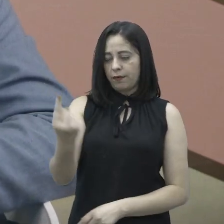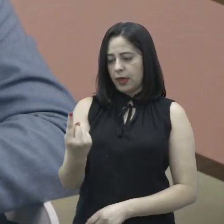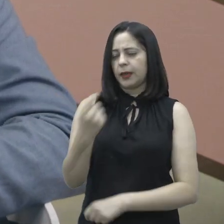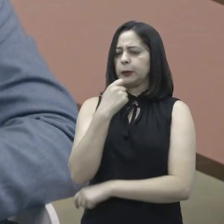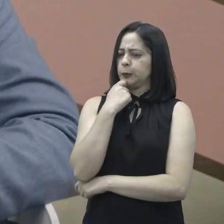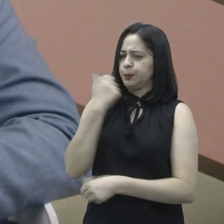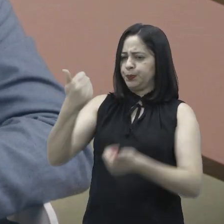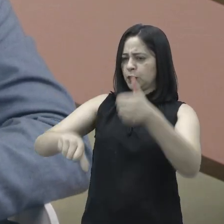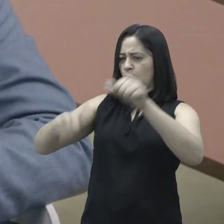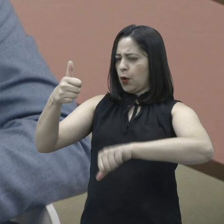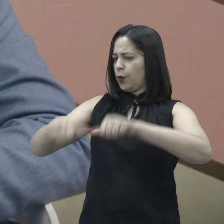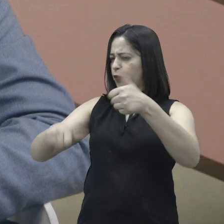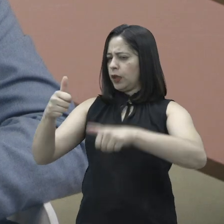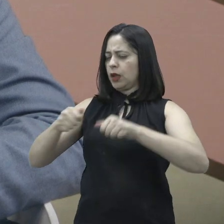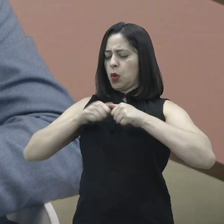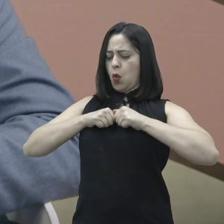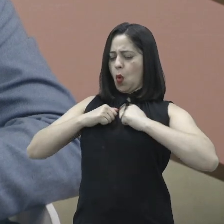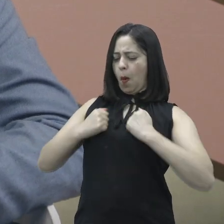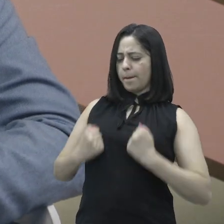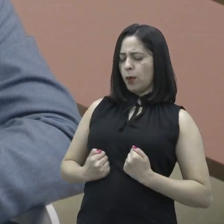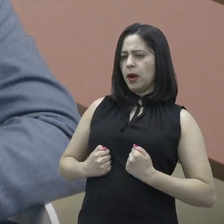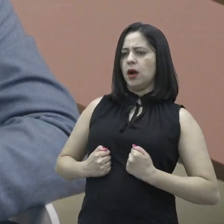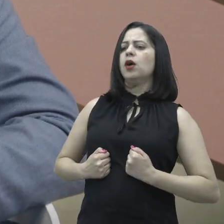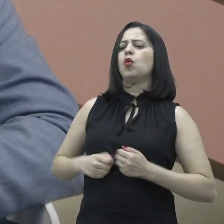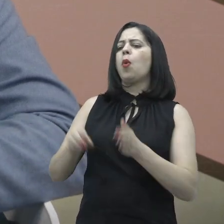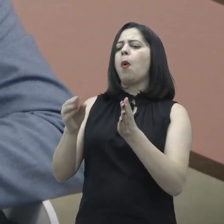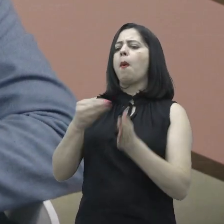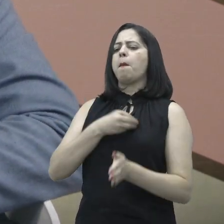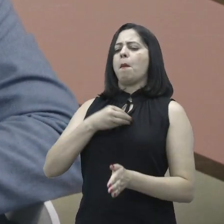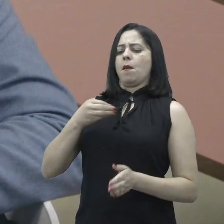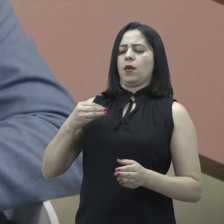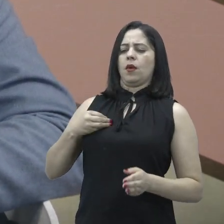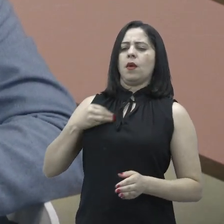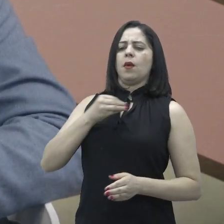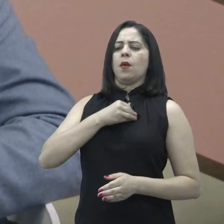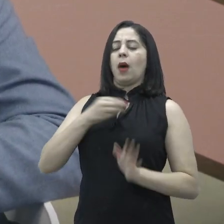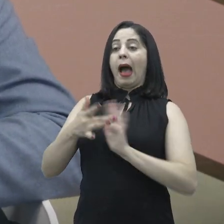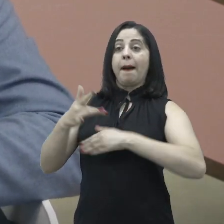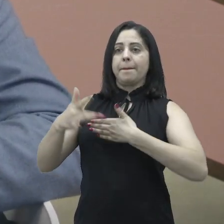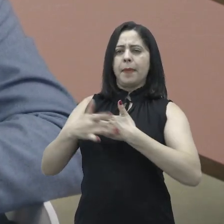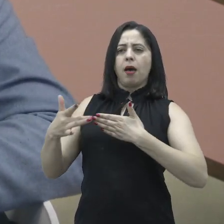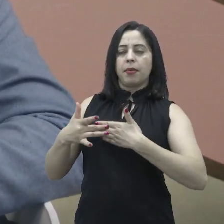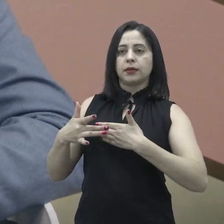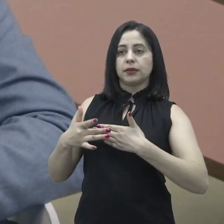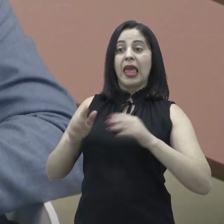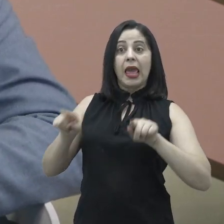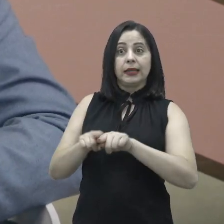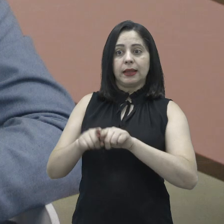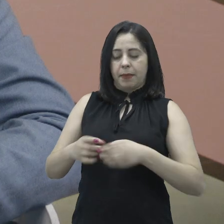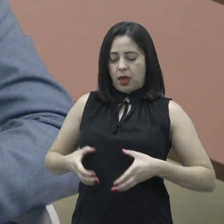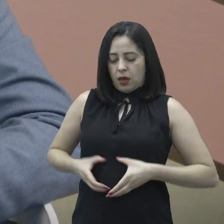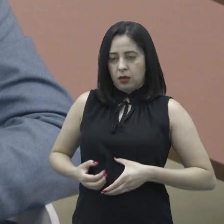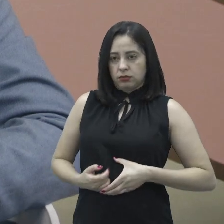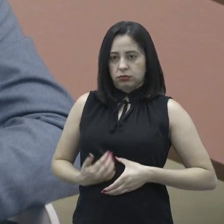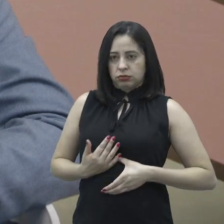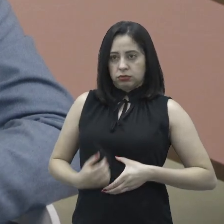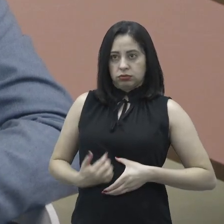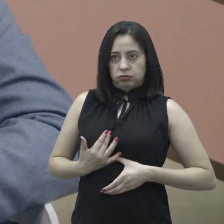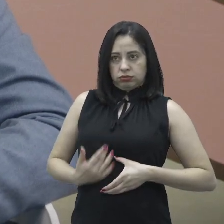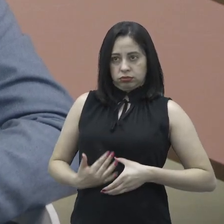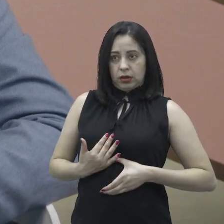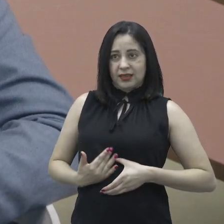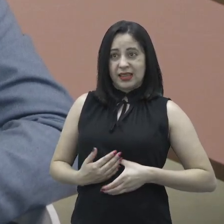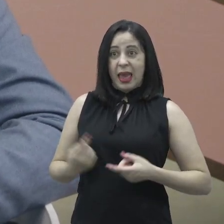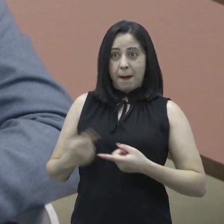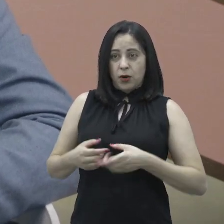questão das vias aéreas, do nariz, que a gente já conversou, e a questão do refluxo, porque as pessoas não conseguem imaginar qual a relação do estômago